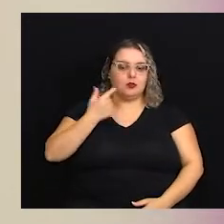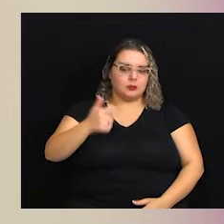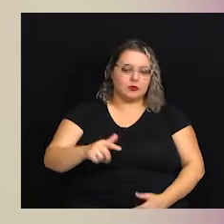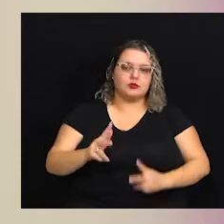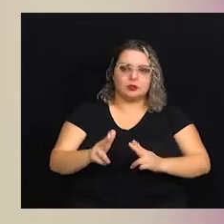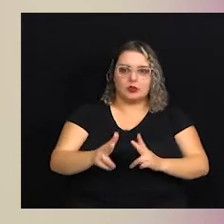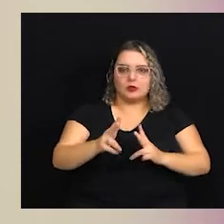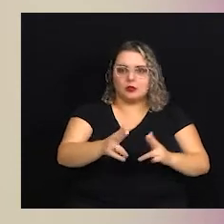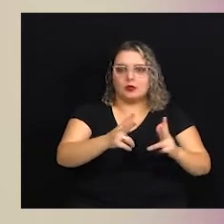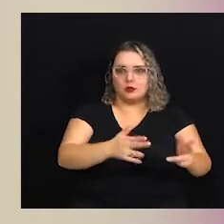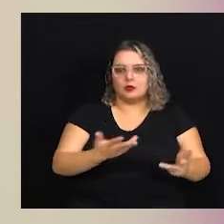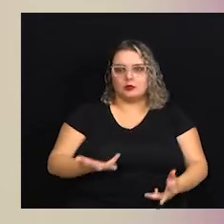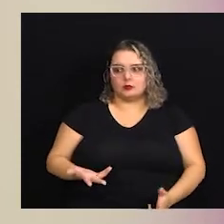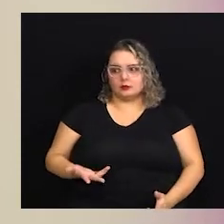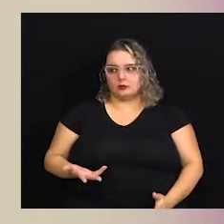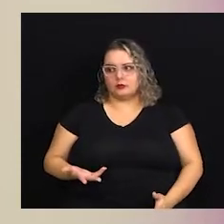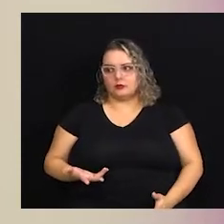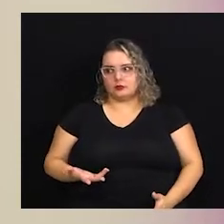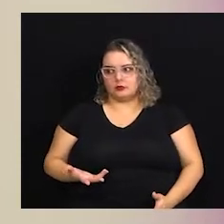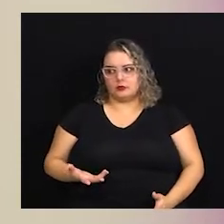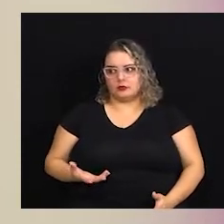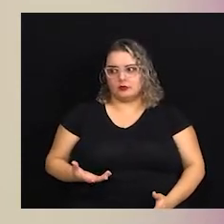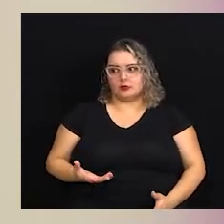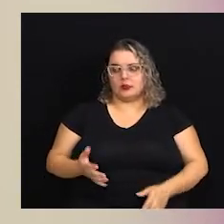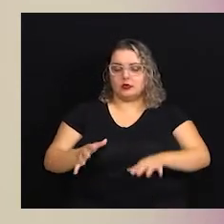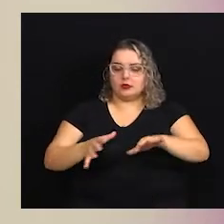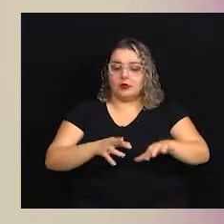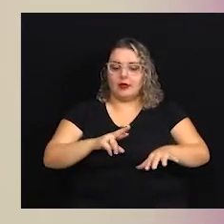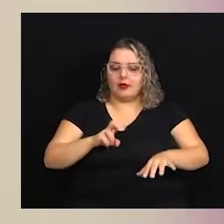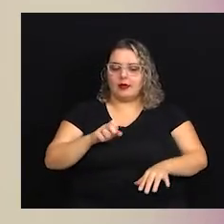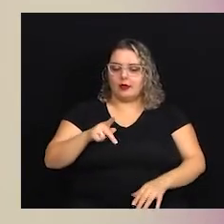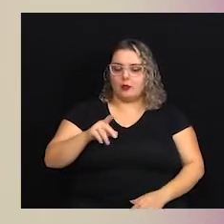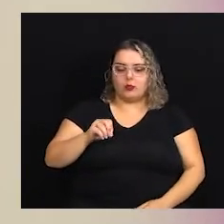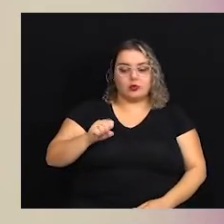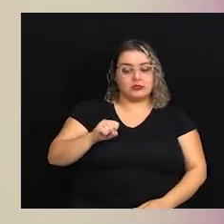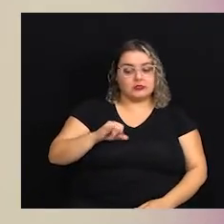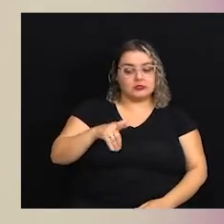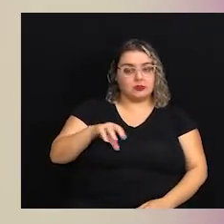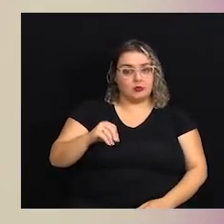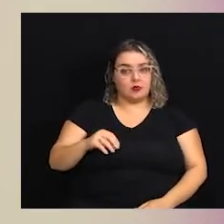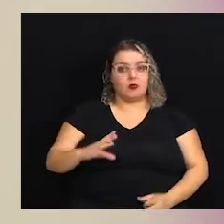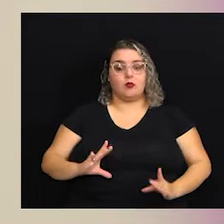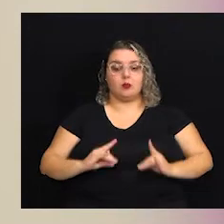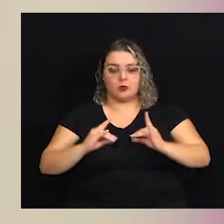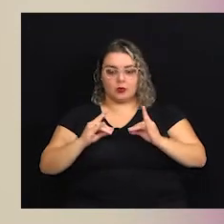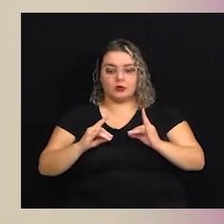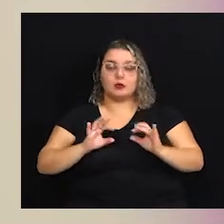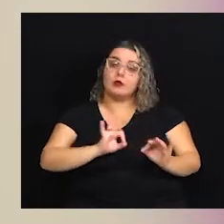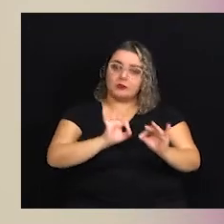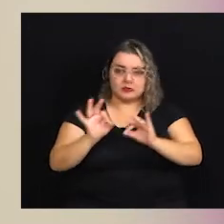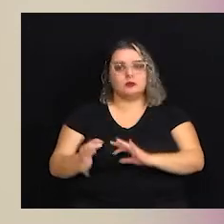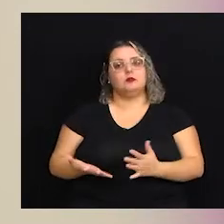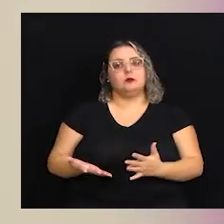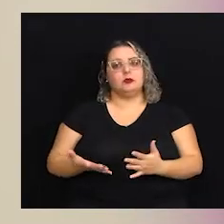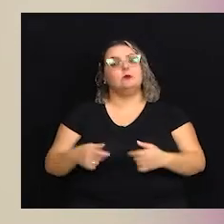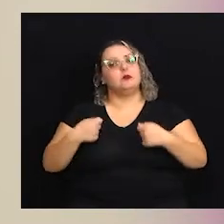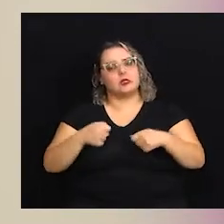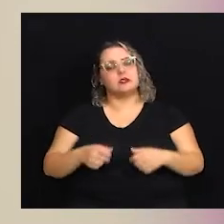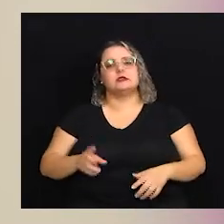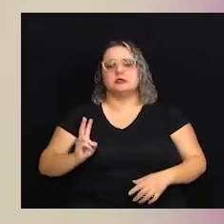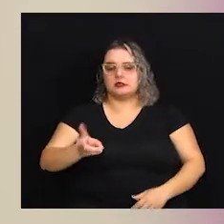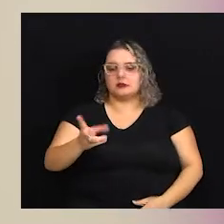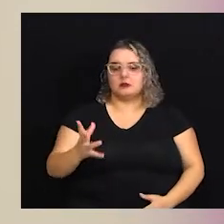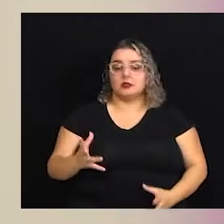não vou continuar insistindo. Primeiro, descartar se pode fazer reposição hormonal. Segundo, fazer